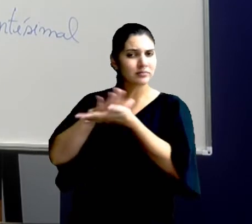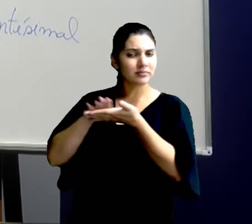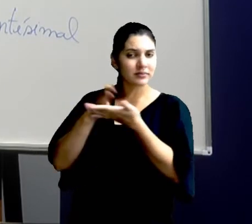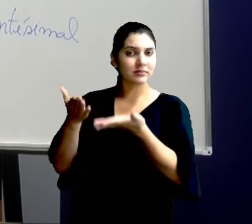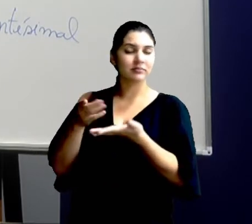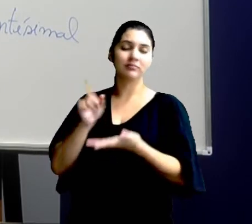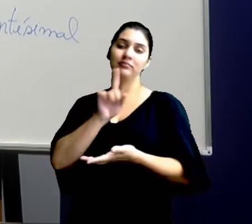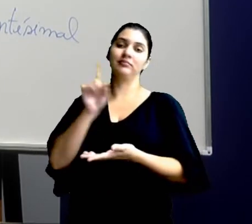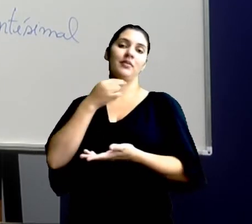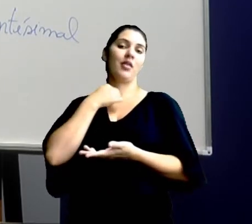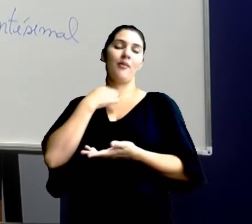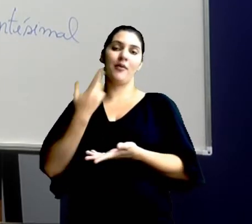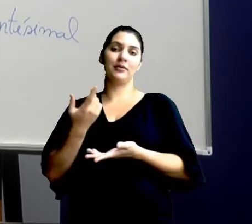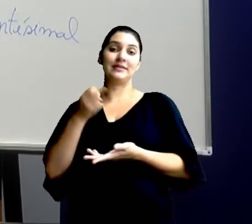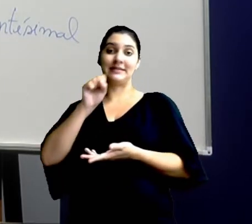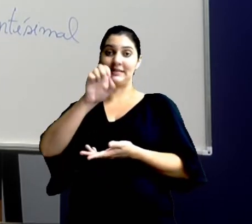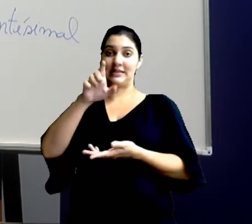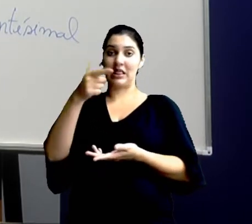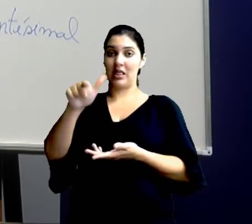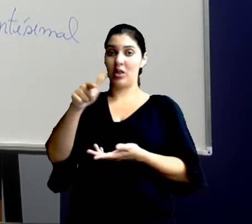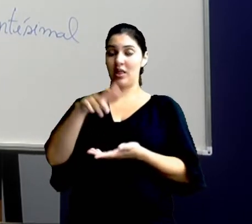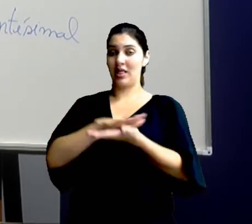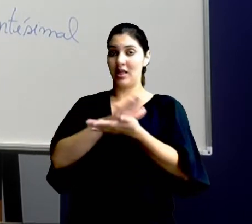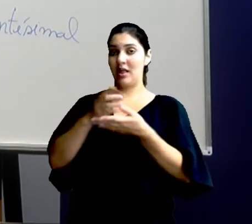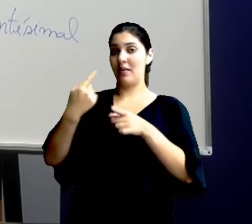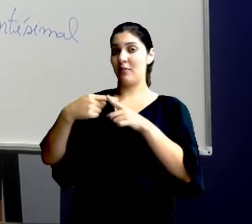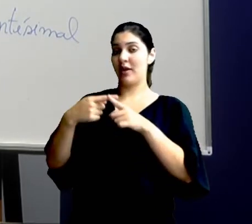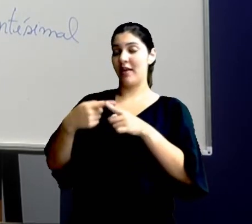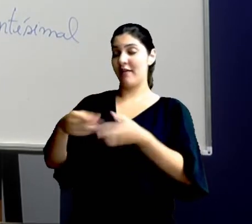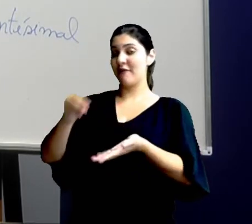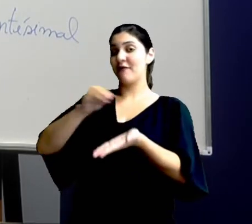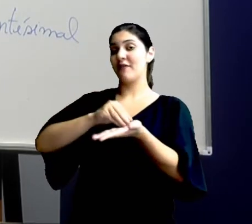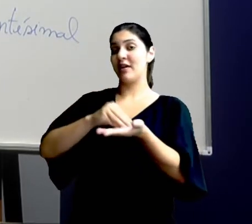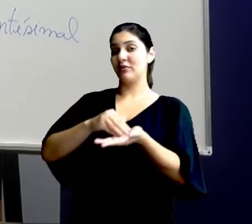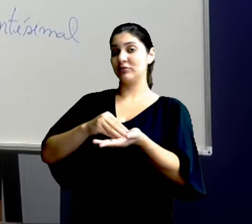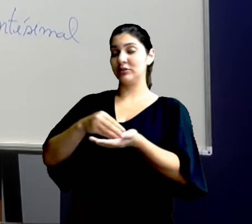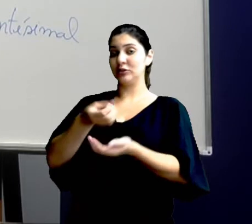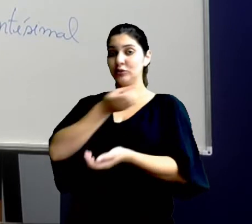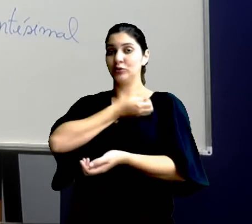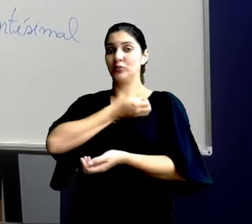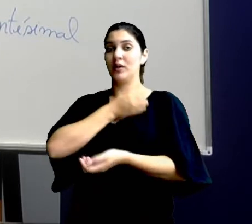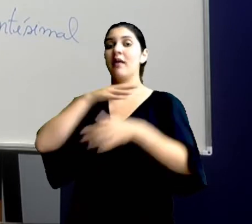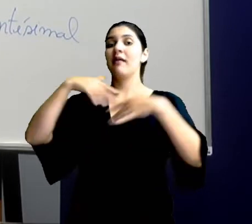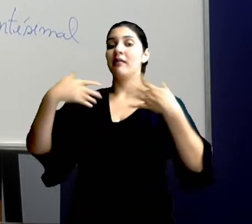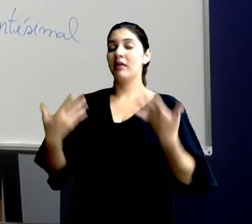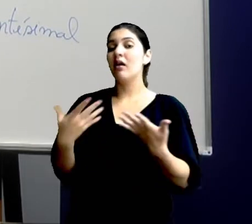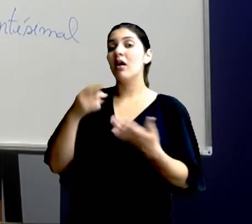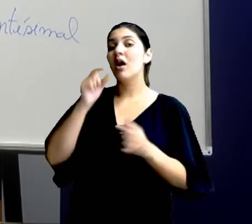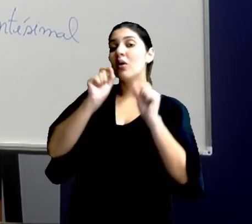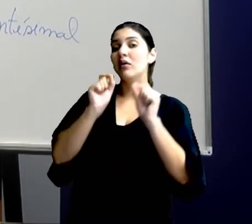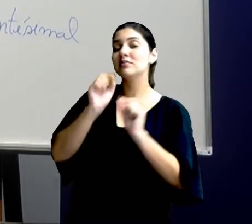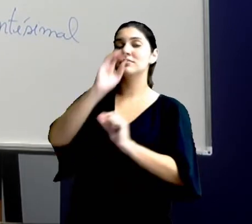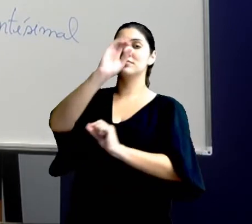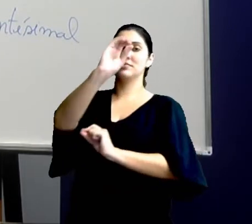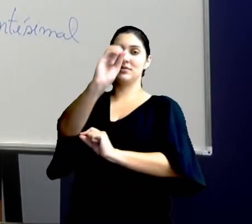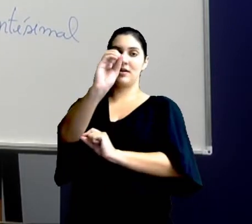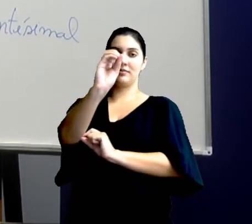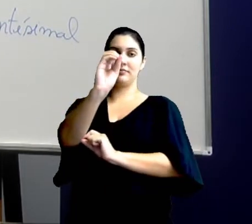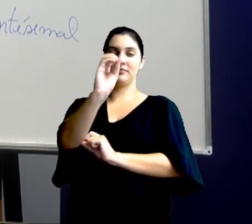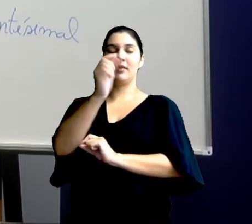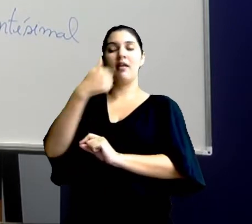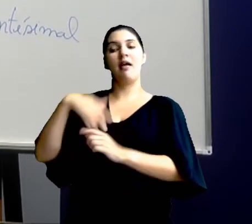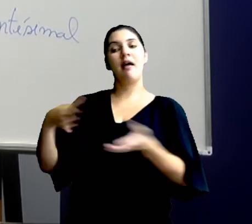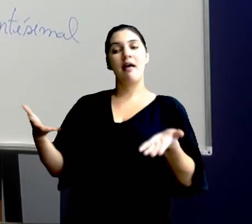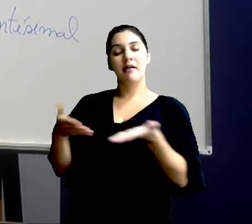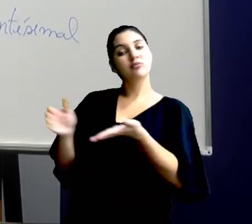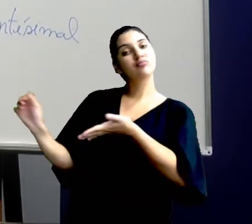nada? Não. Se não tem nada, é o quê? É a ausência de número, então é um zero. Tá certo? Vou apagar